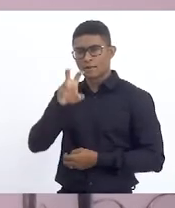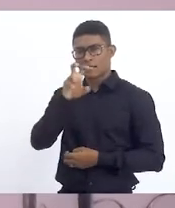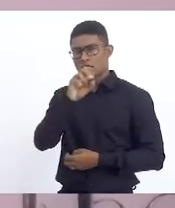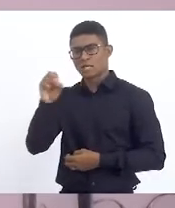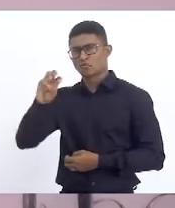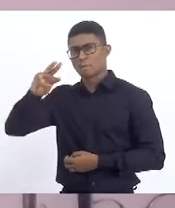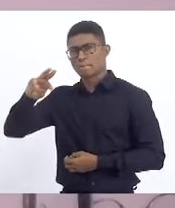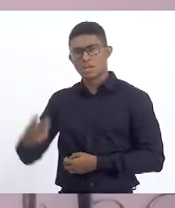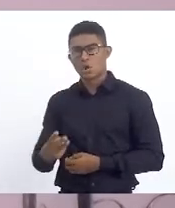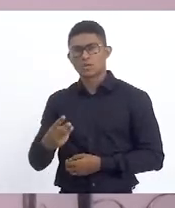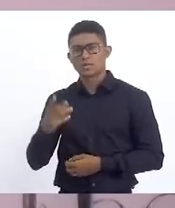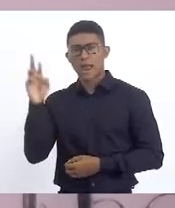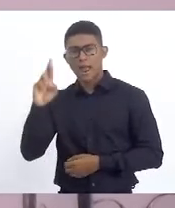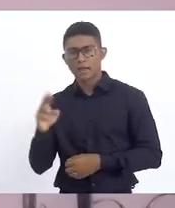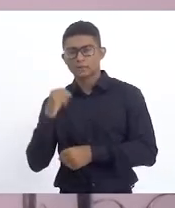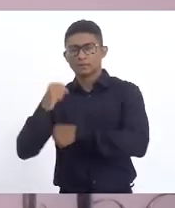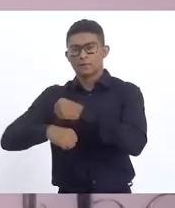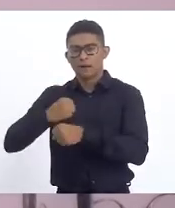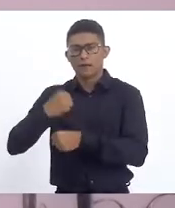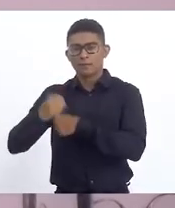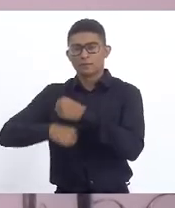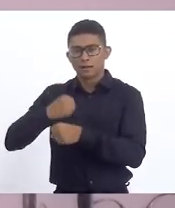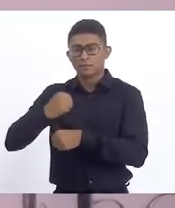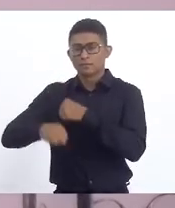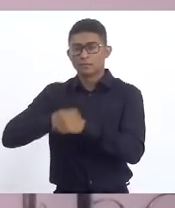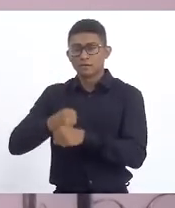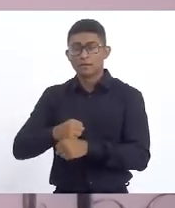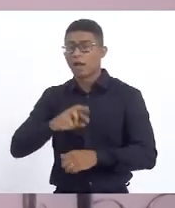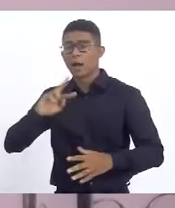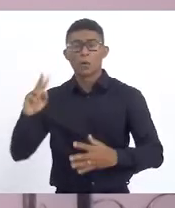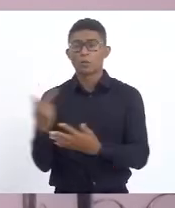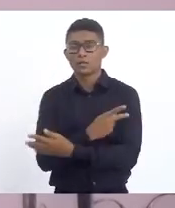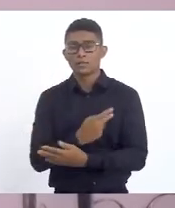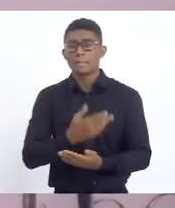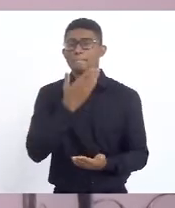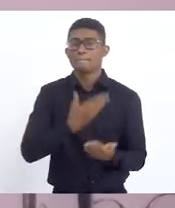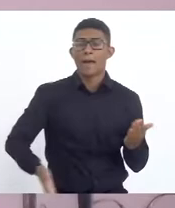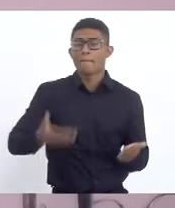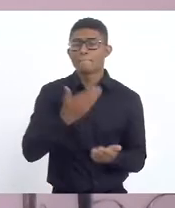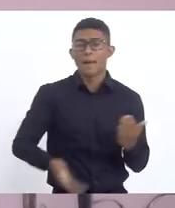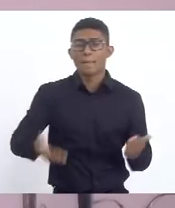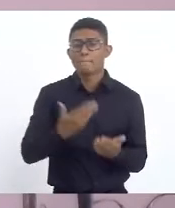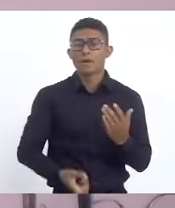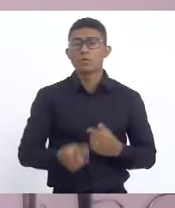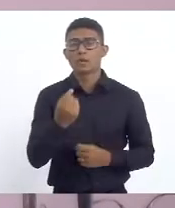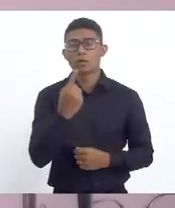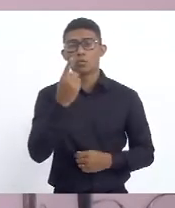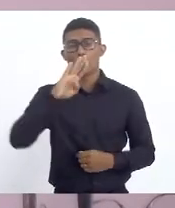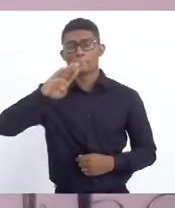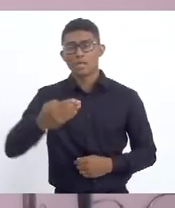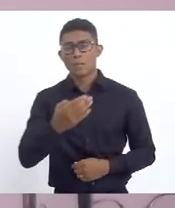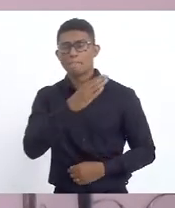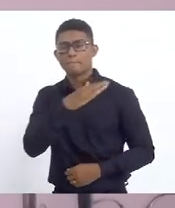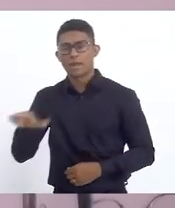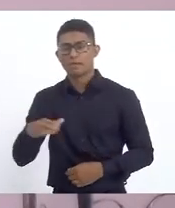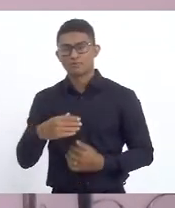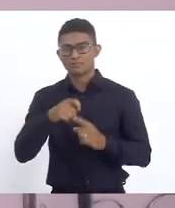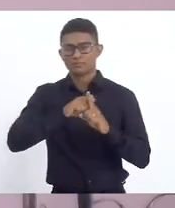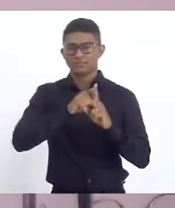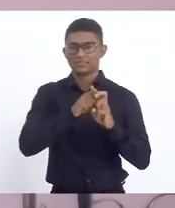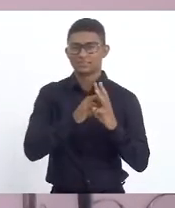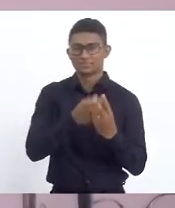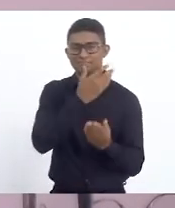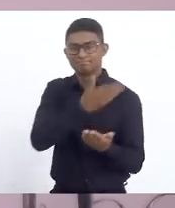R$500 milhões por ano, perderia R$1,5 bilhão se for em 3 meses. Então, também gostaria de ter uma